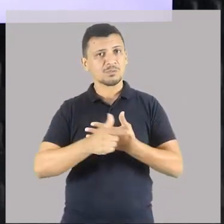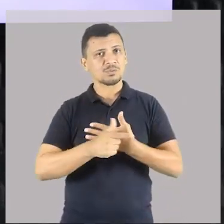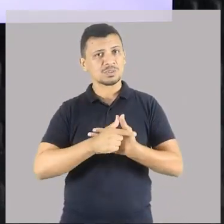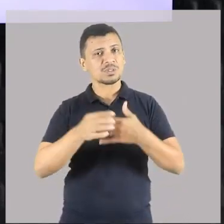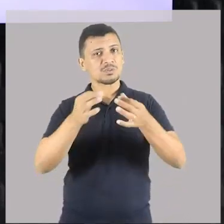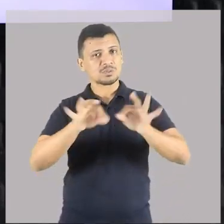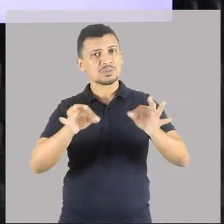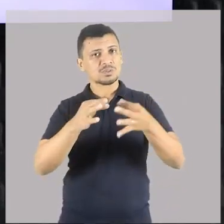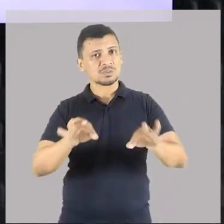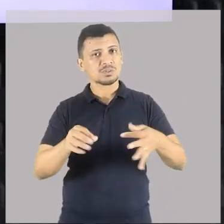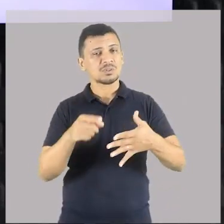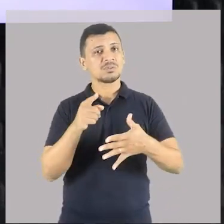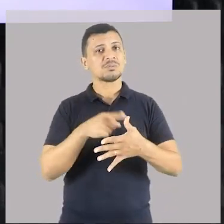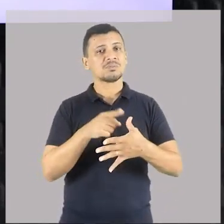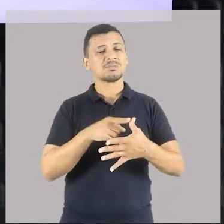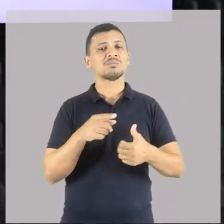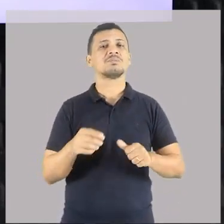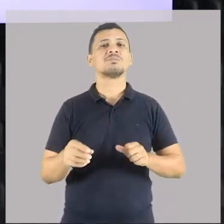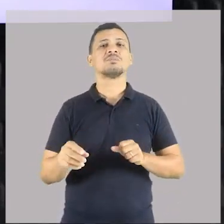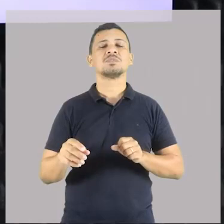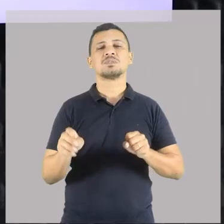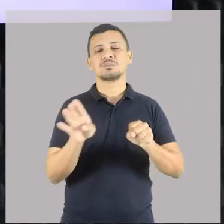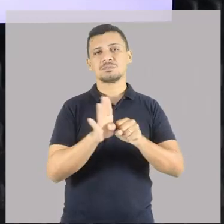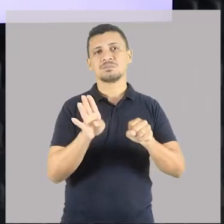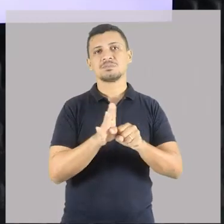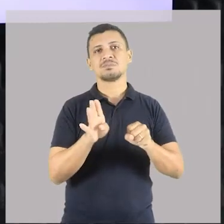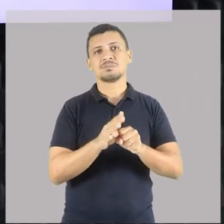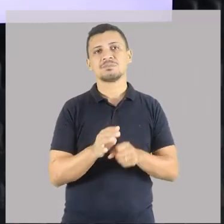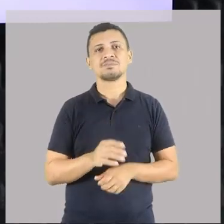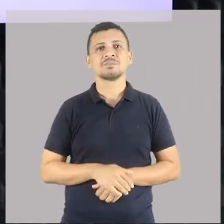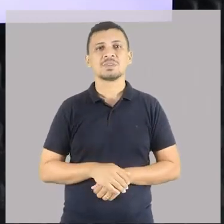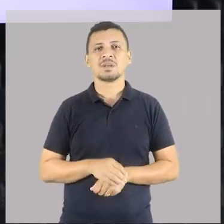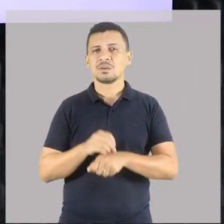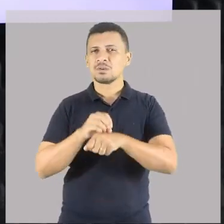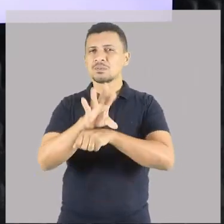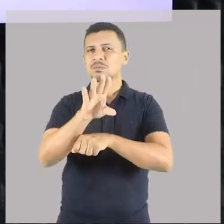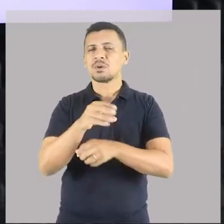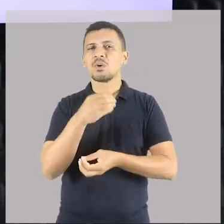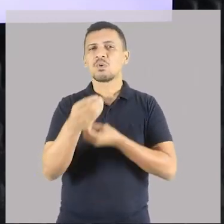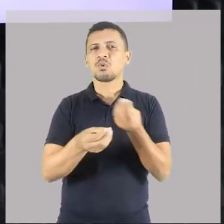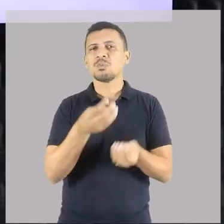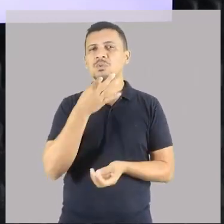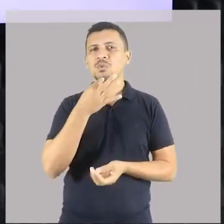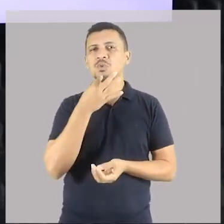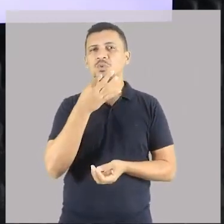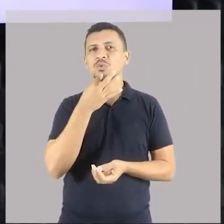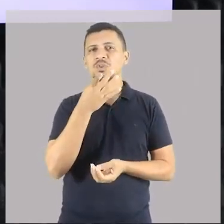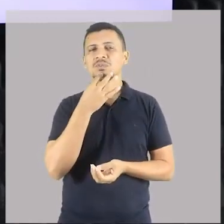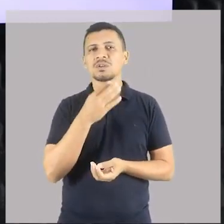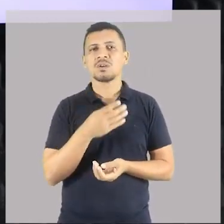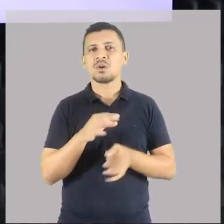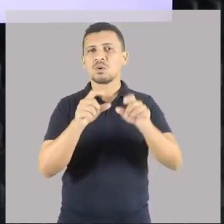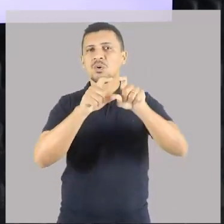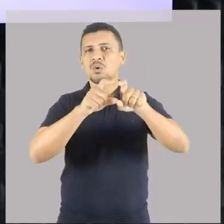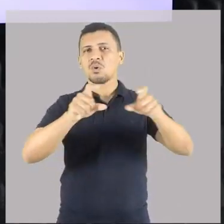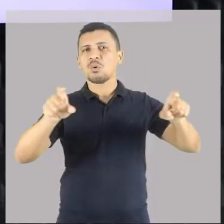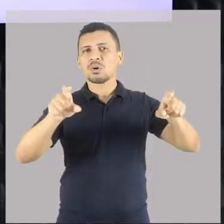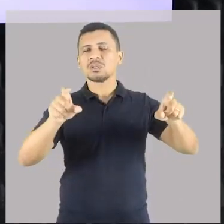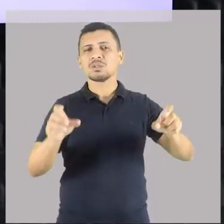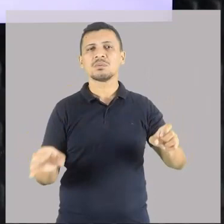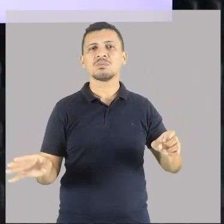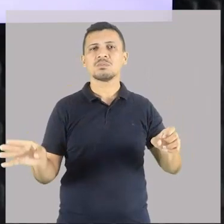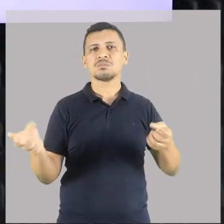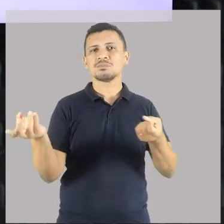ela é uma função substantiva. Mas aqui eu vou dar uma dica para você. Como é que eu vou reconhecer uma oração substantiva? Quando eu